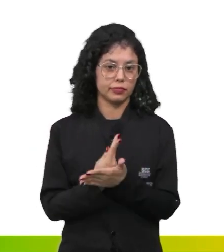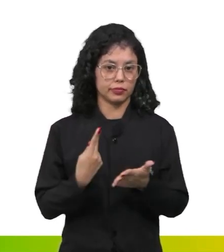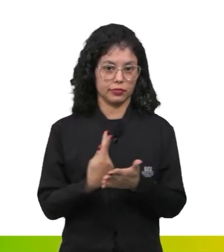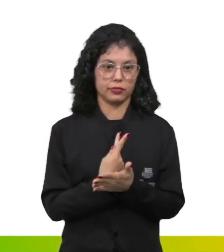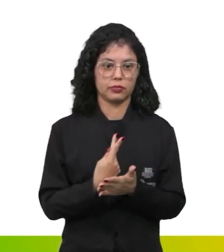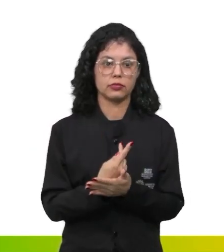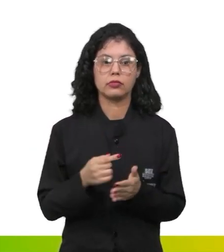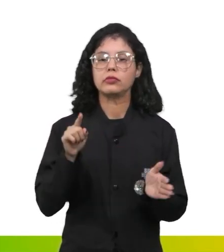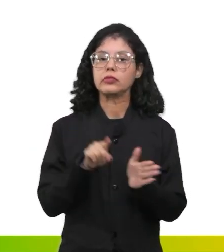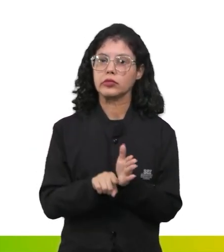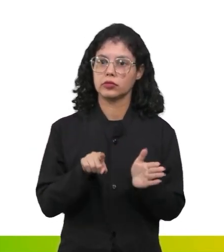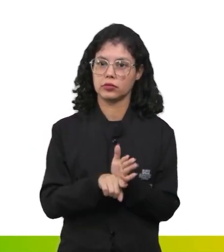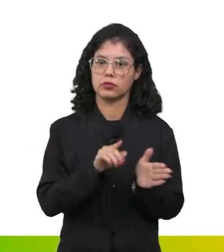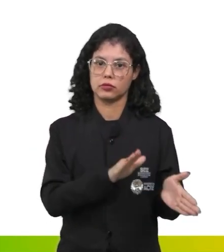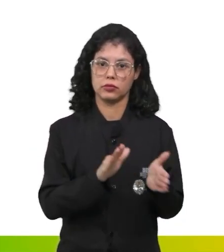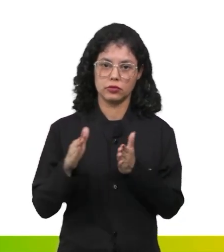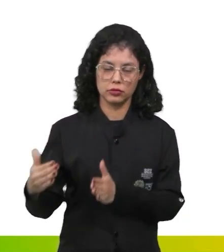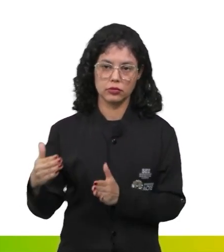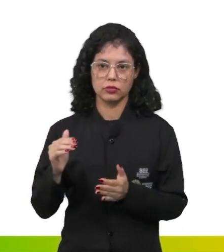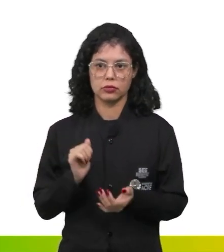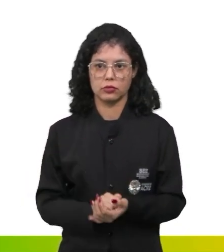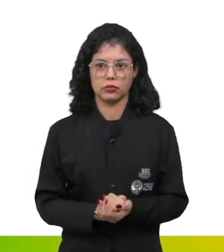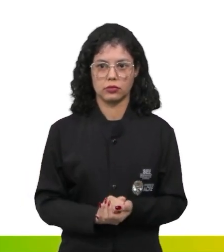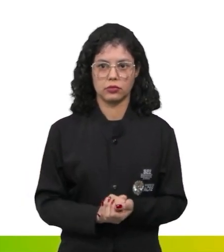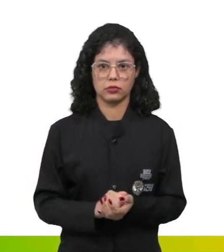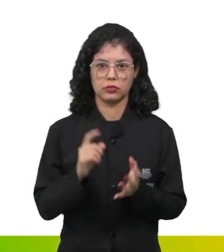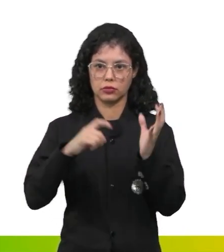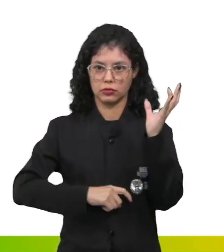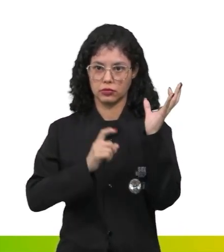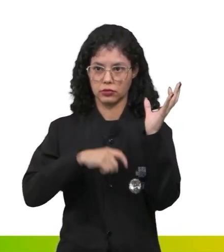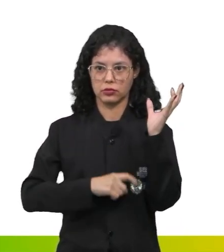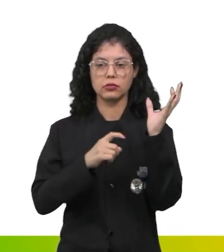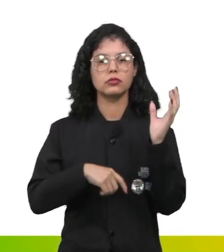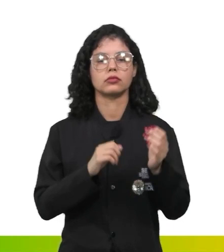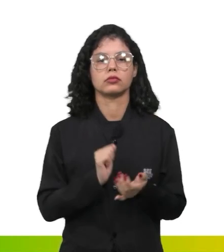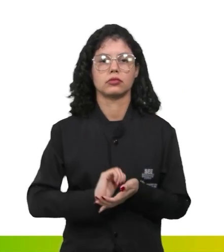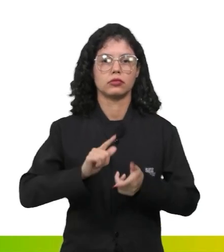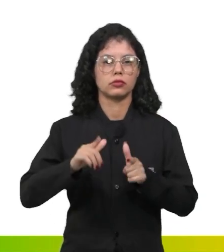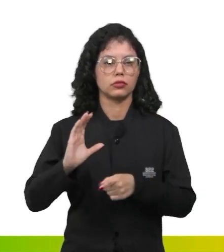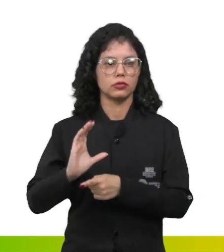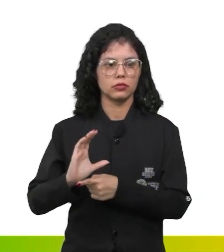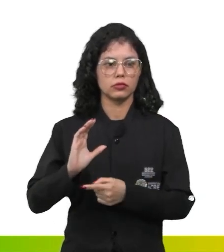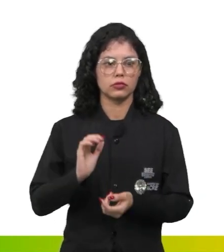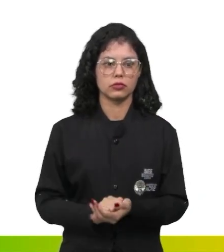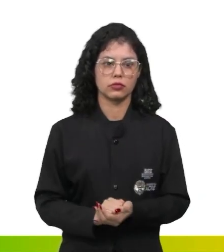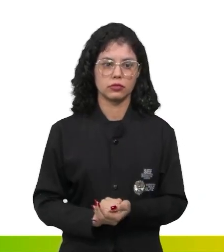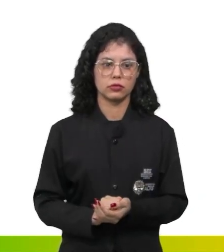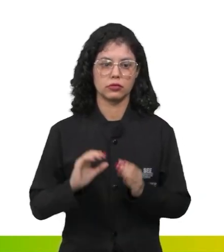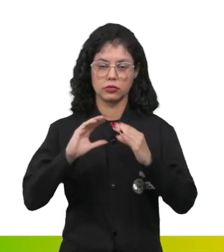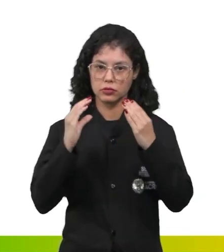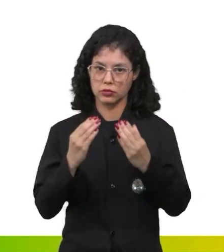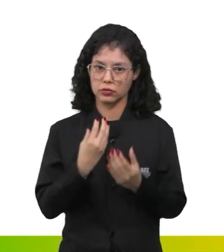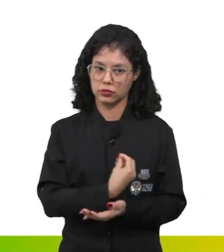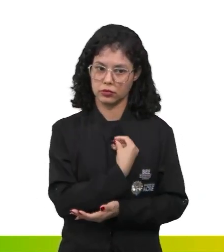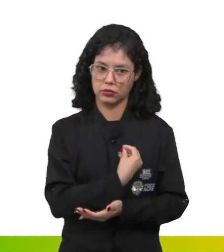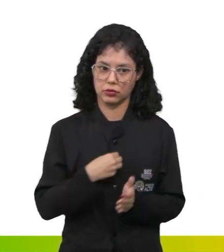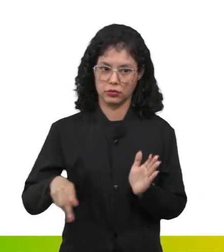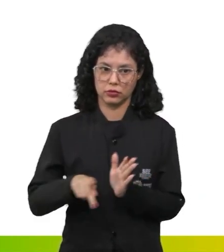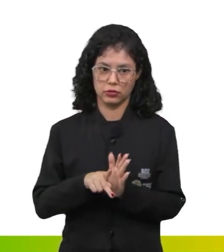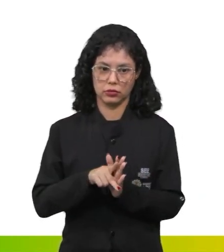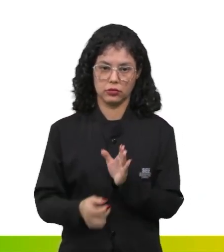aqui essa questão, não foi a partir da fotossíntese. A letra C, o ser vivo é oriundo